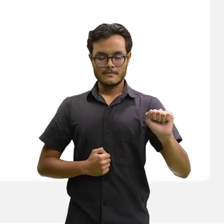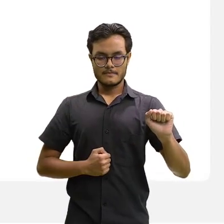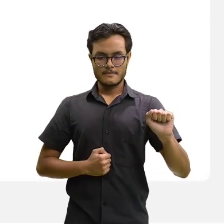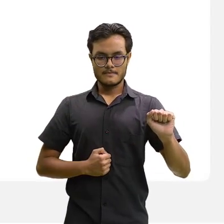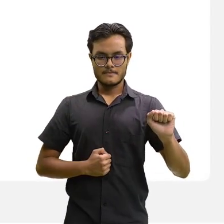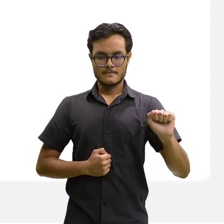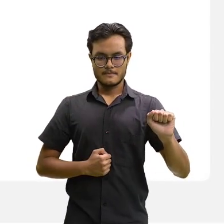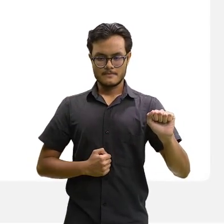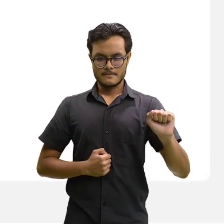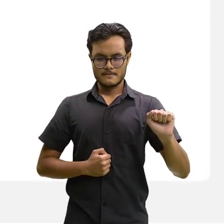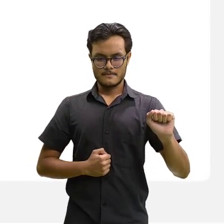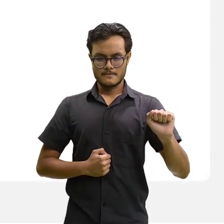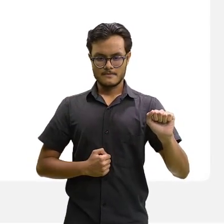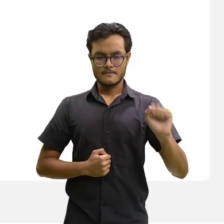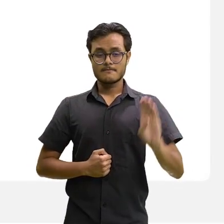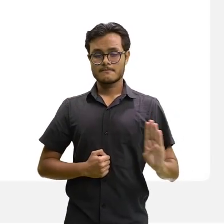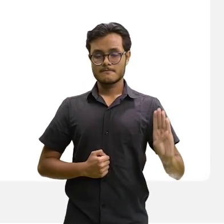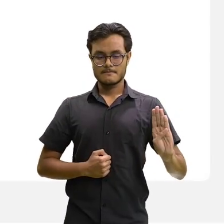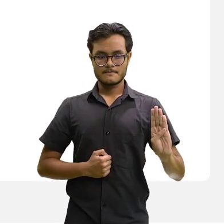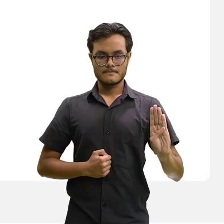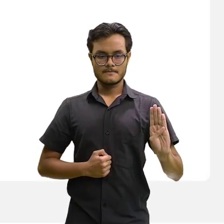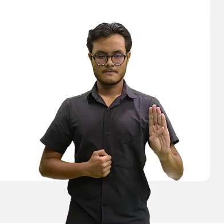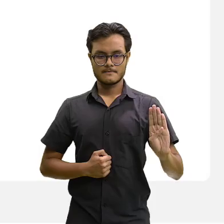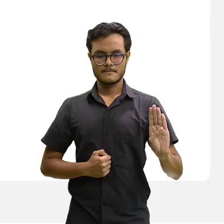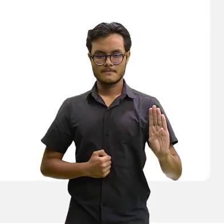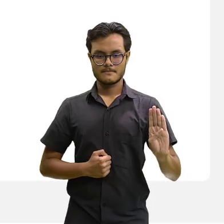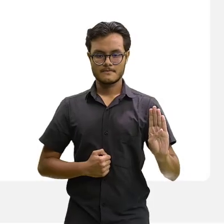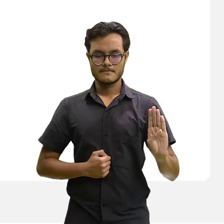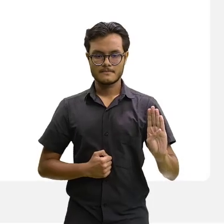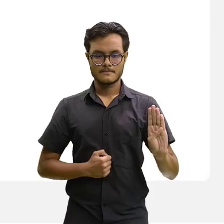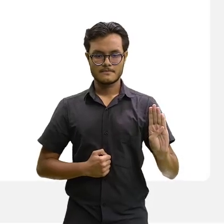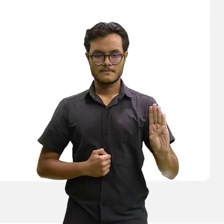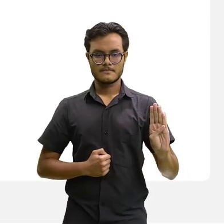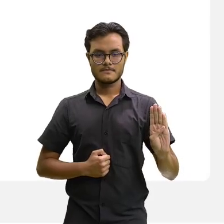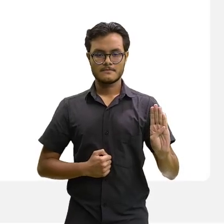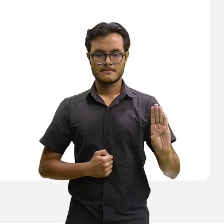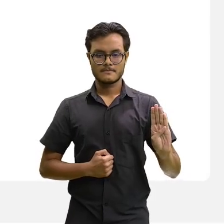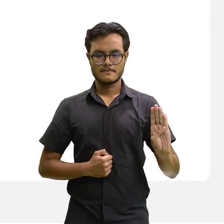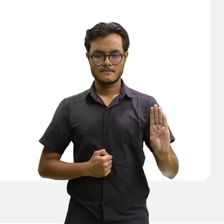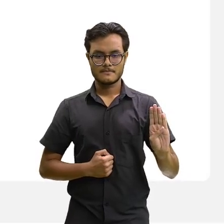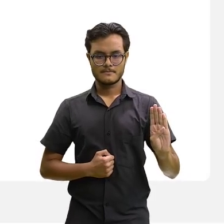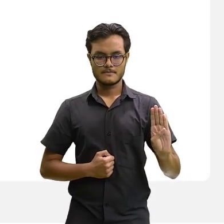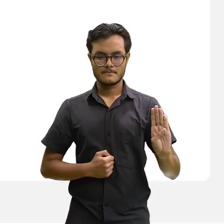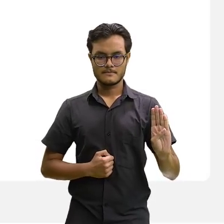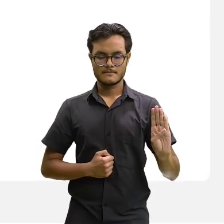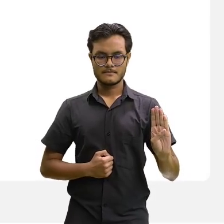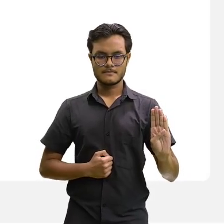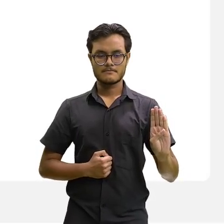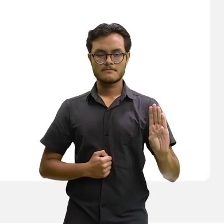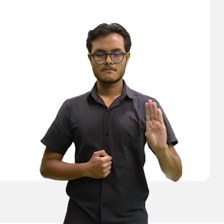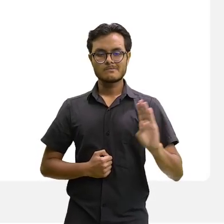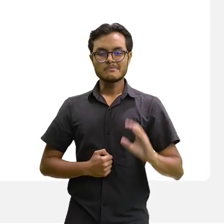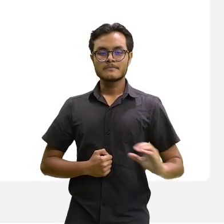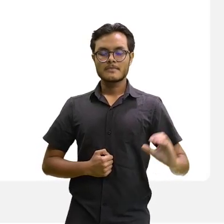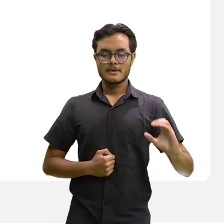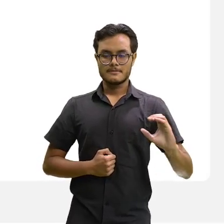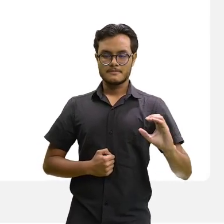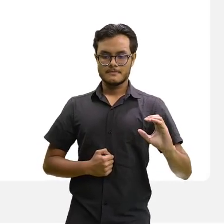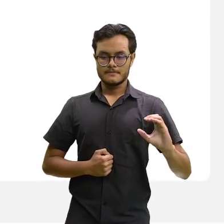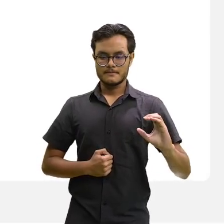a expiração. B, epitelial, que quando dilatado obstrui o esôfago.